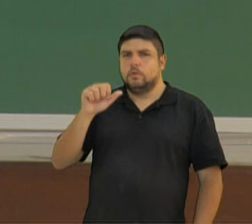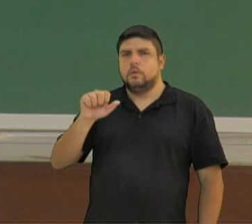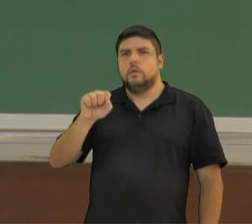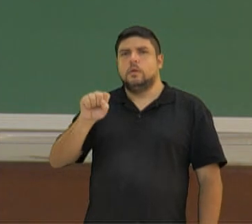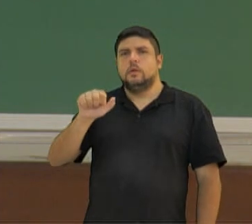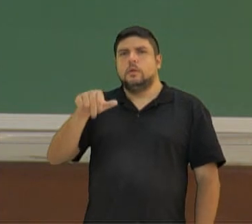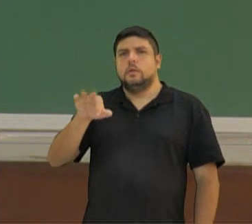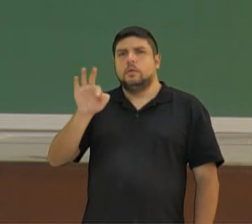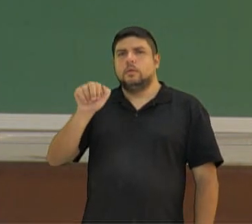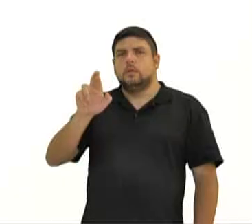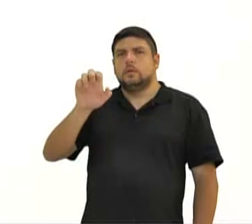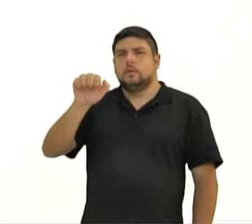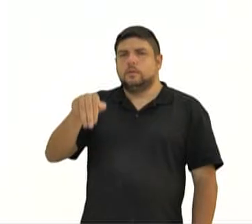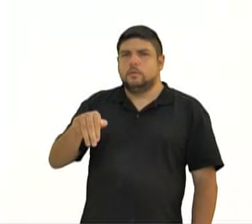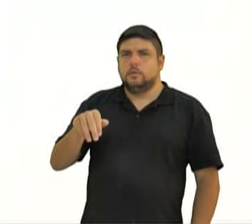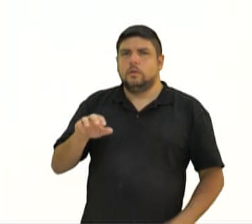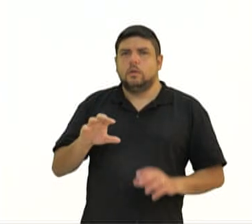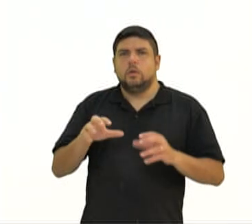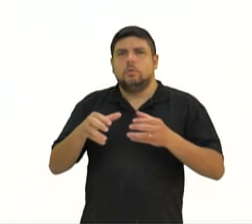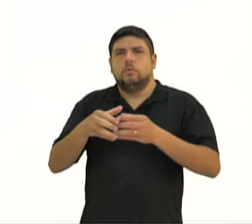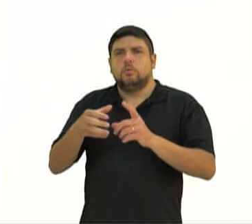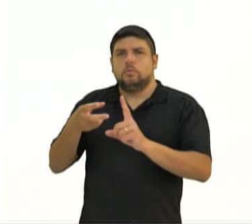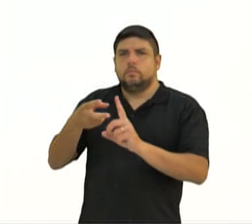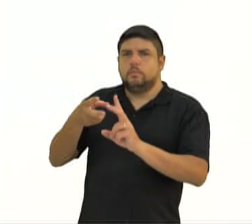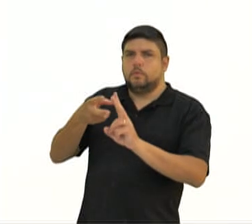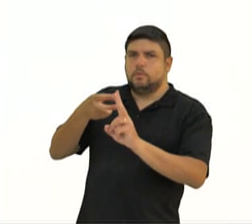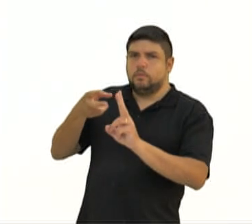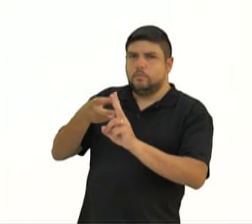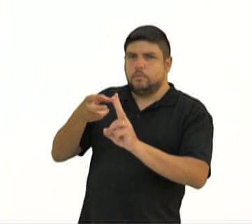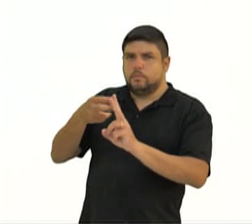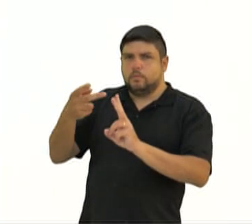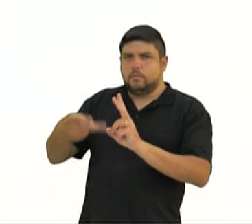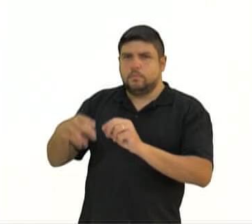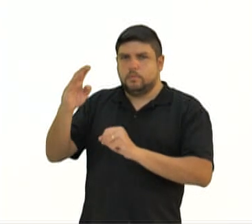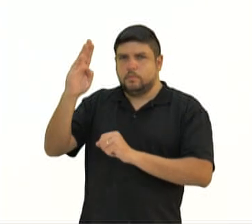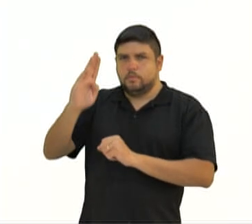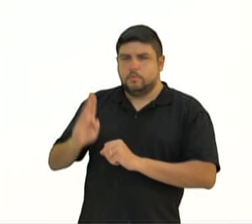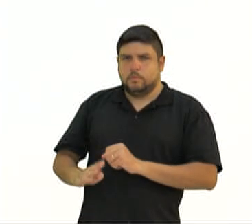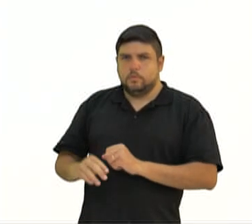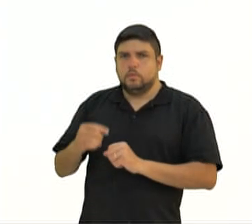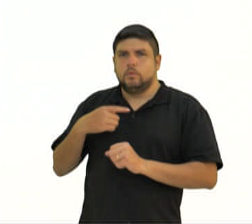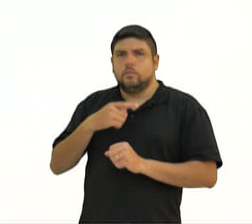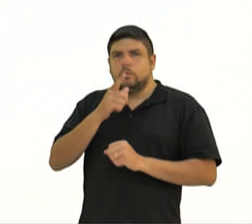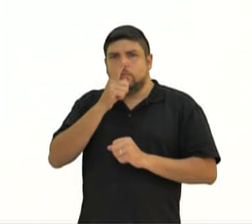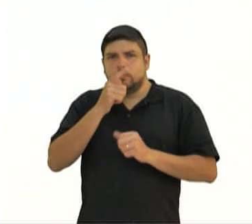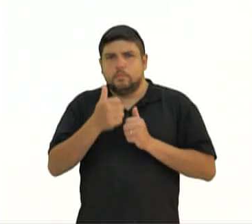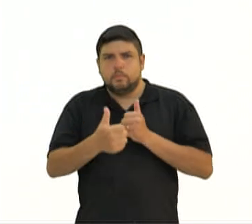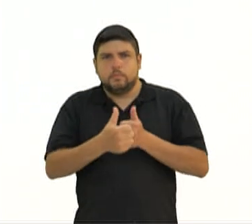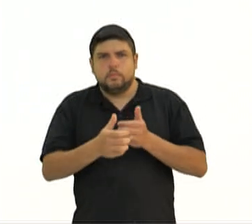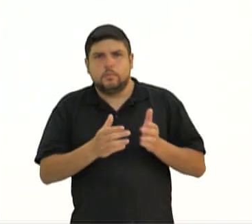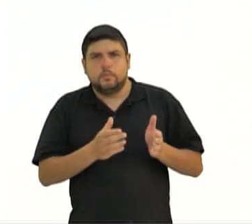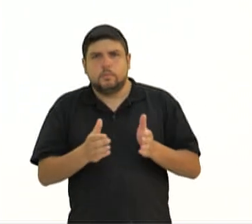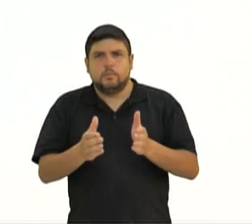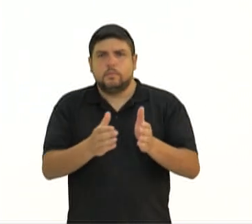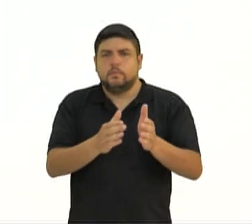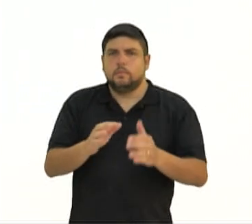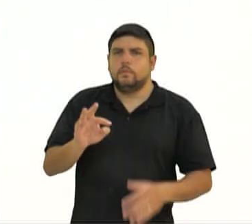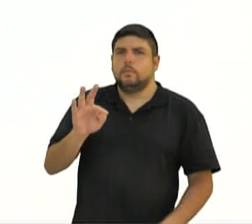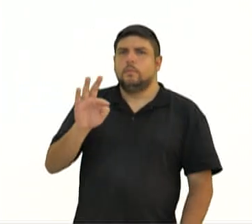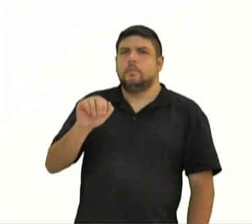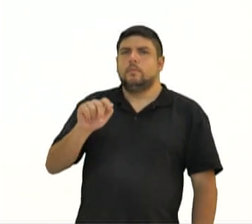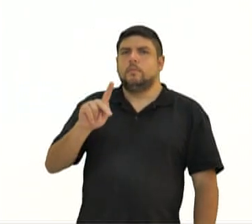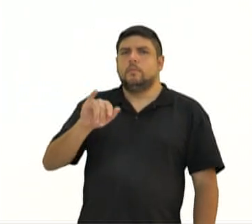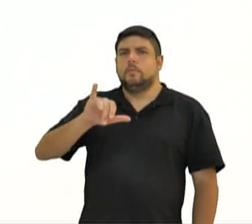um grupo indígena brasileira que habitam as margens do rio Tapajós, que fica localizado aqui,